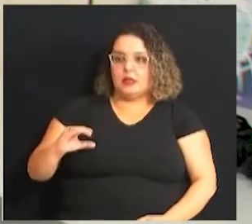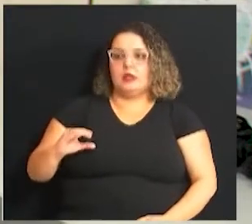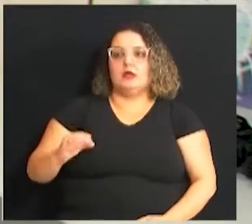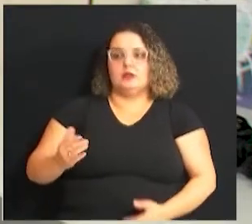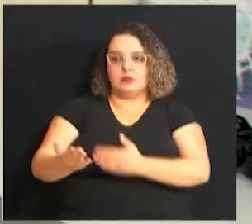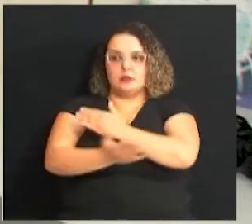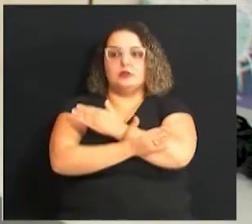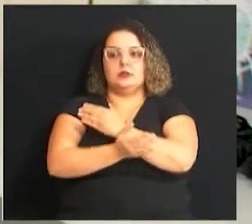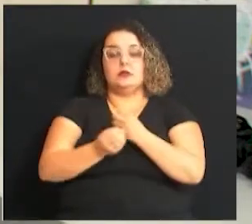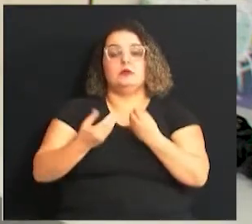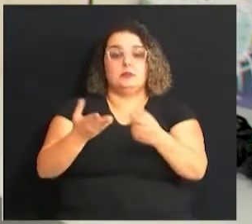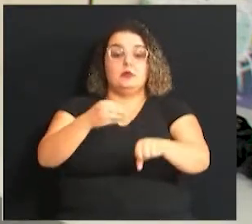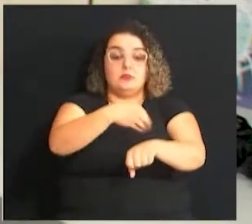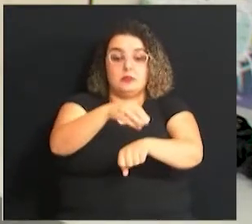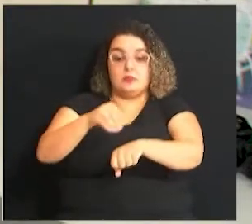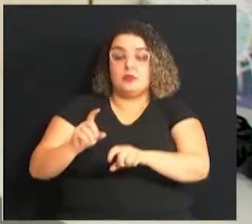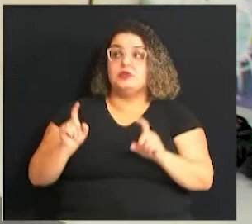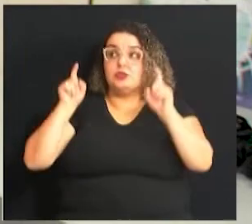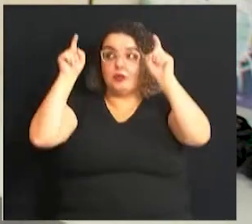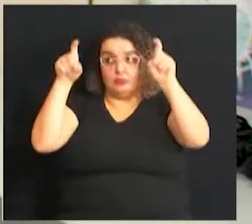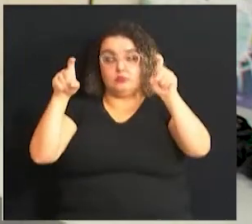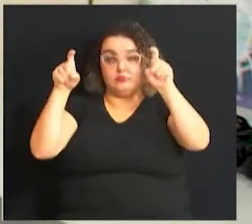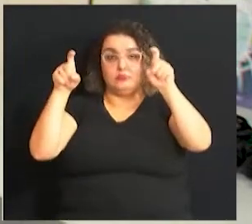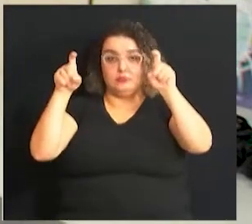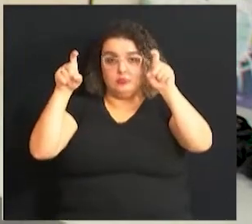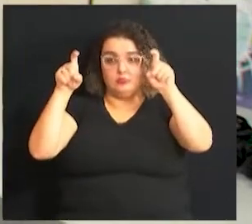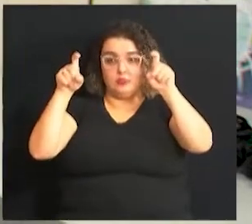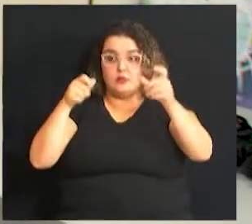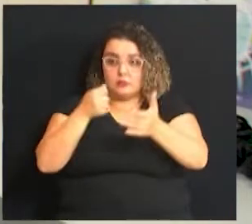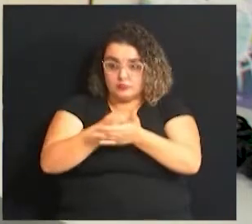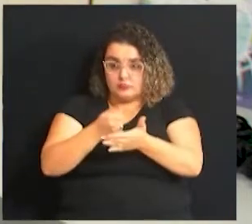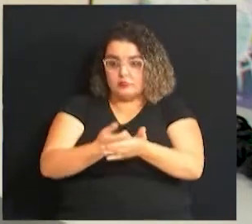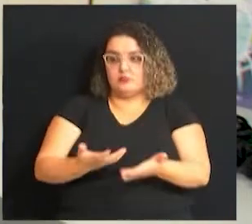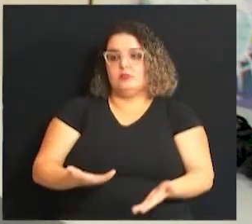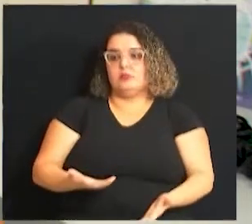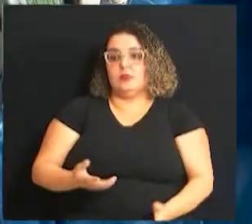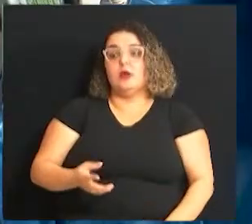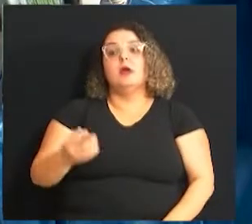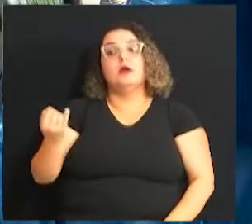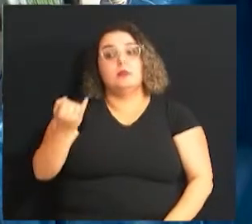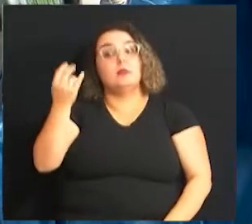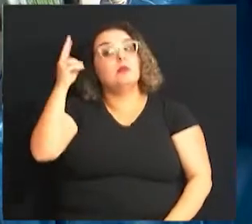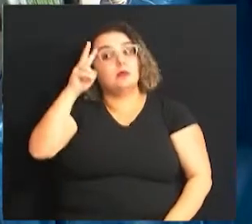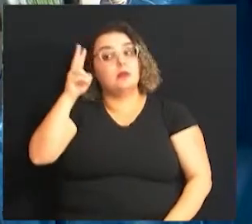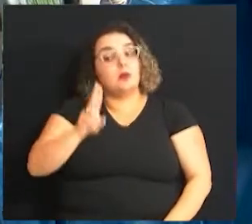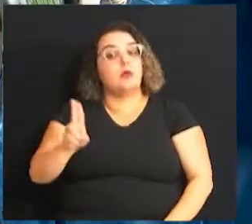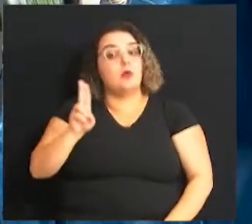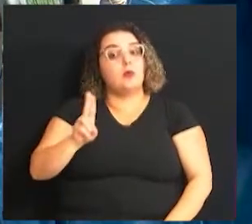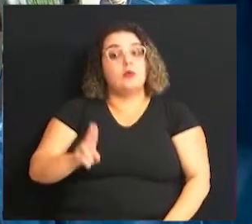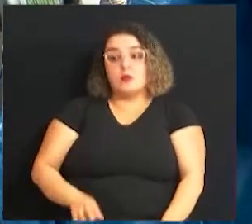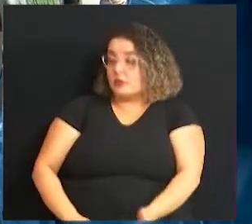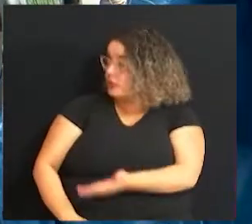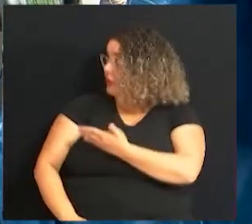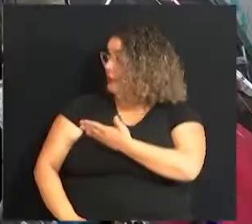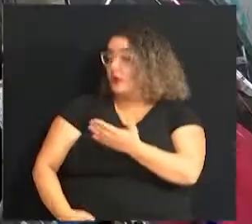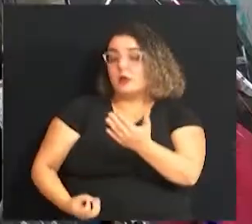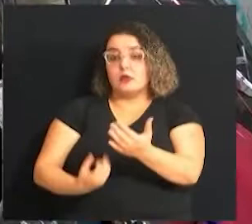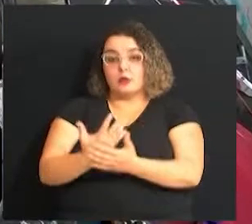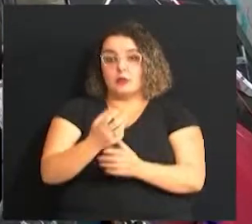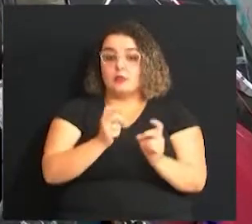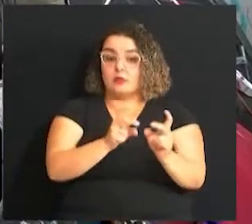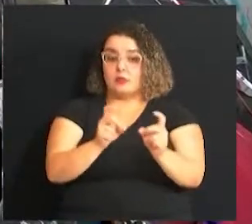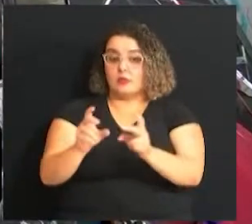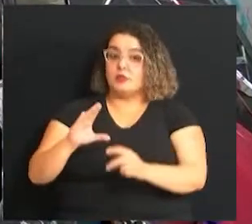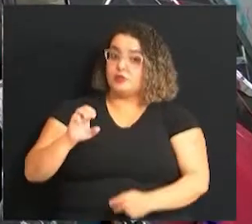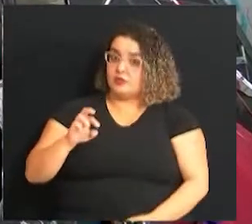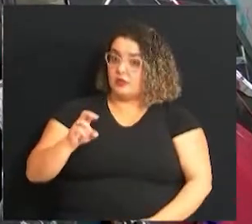teve entrega de um monte de anteninha, isso é muito legal. E vamos bater em firme nisso daí. Vale lembrar que o uso, posse, fabricação